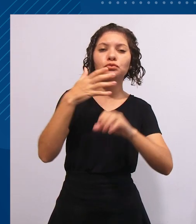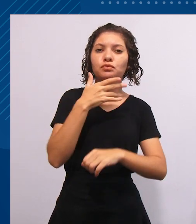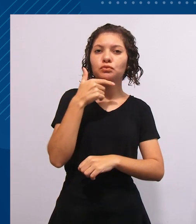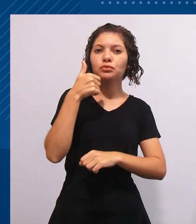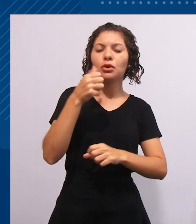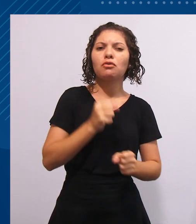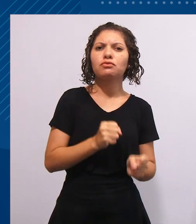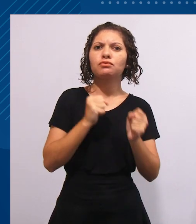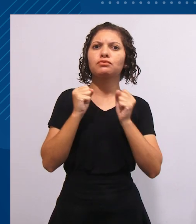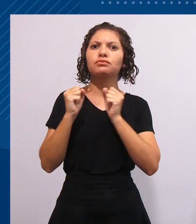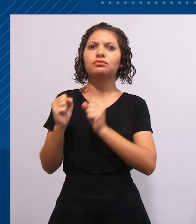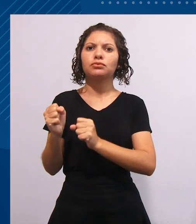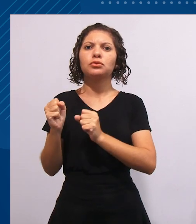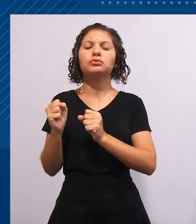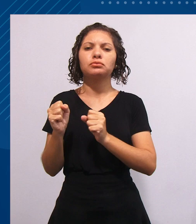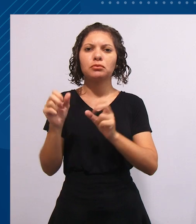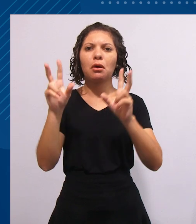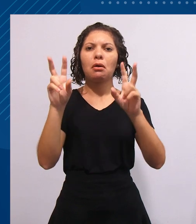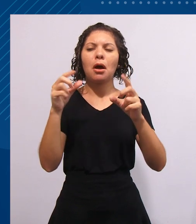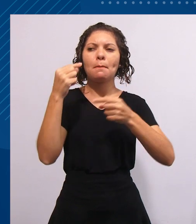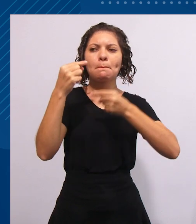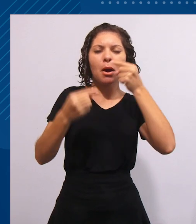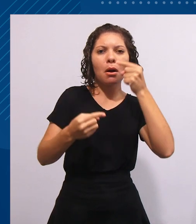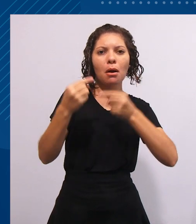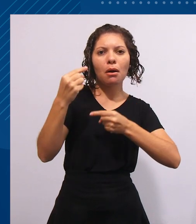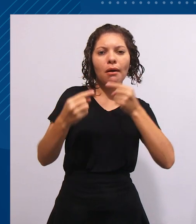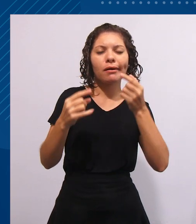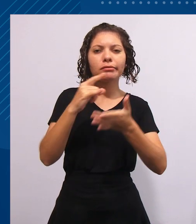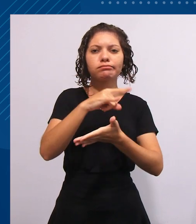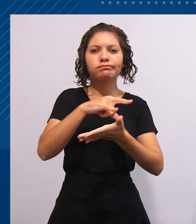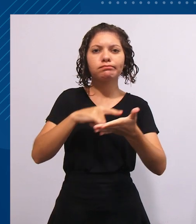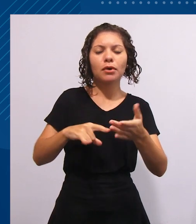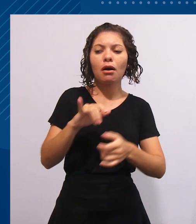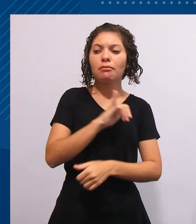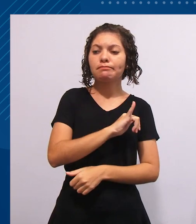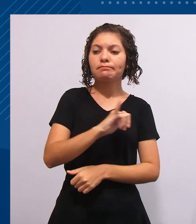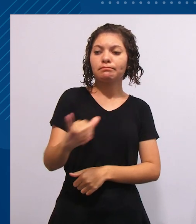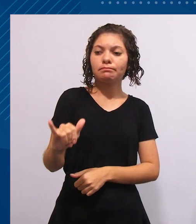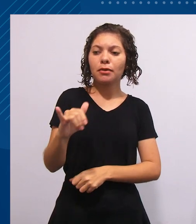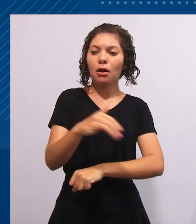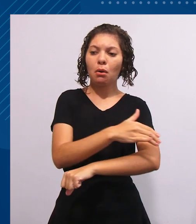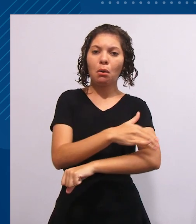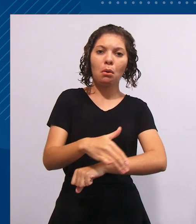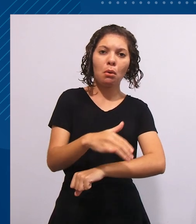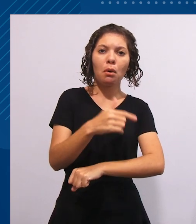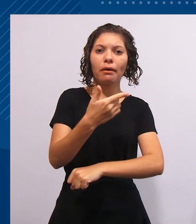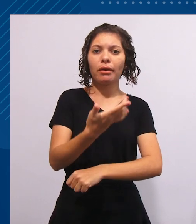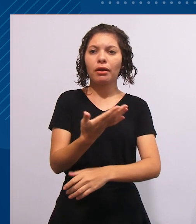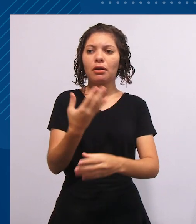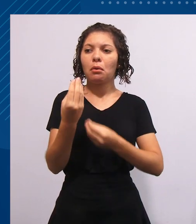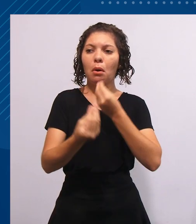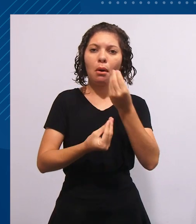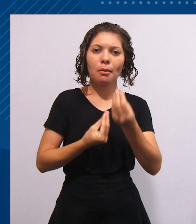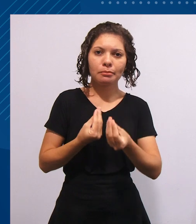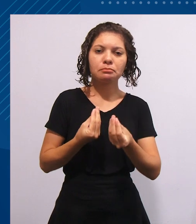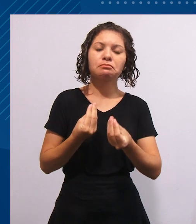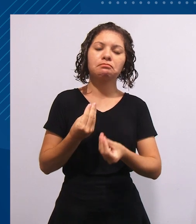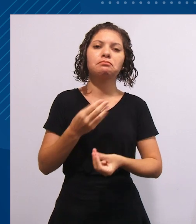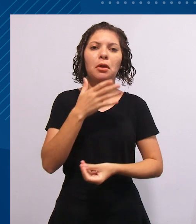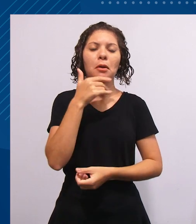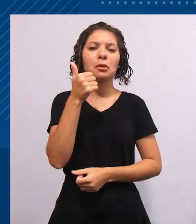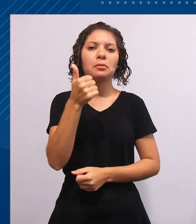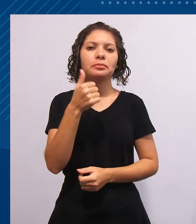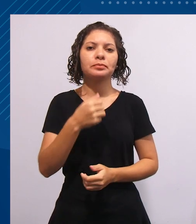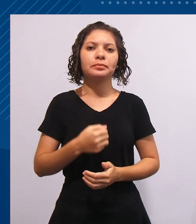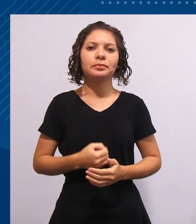documento de denúncia né a vide carta acabou servindo como um documento de denúncia hum tinet esse assunto tá